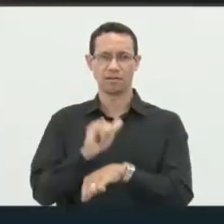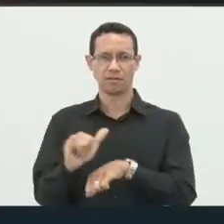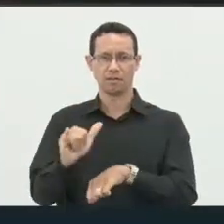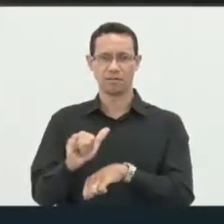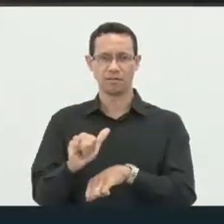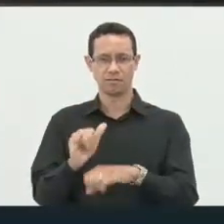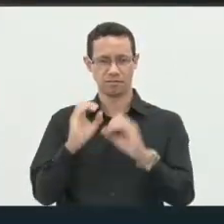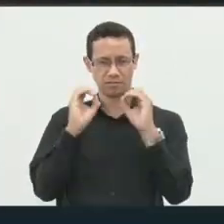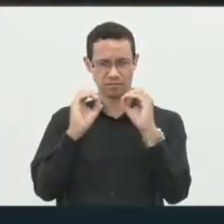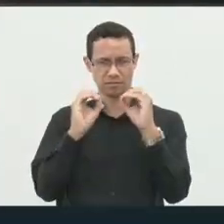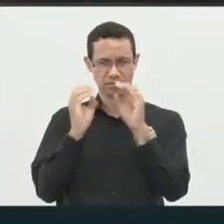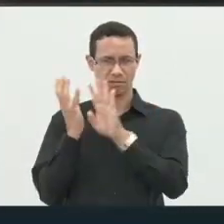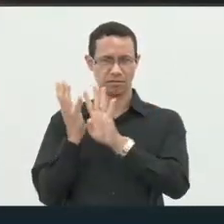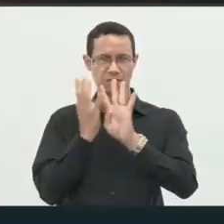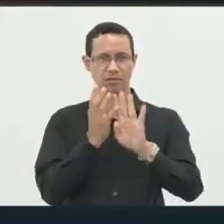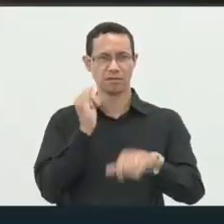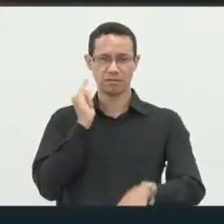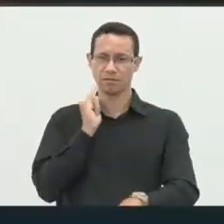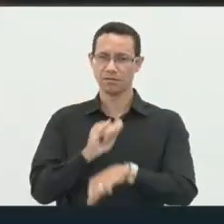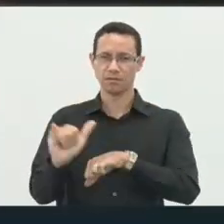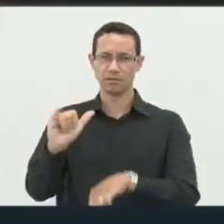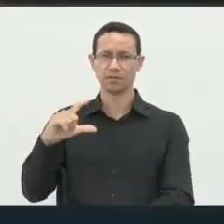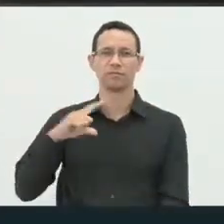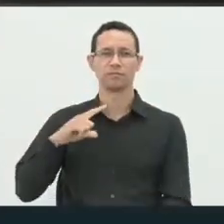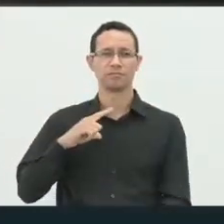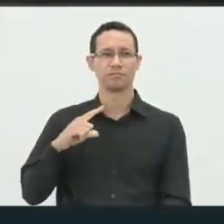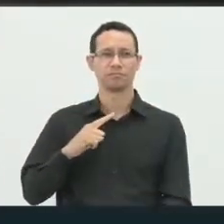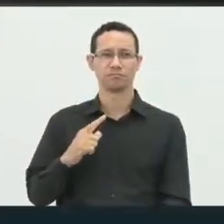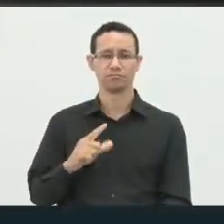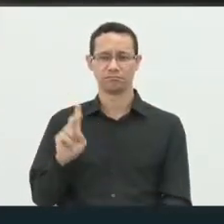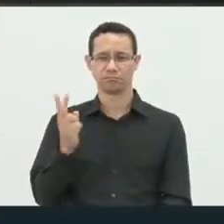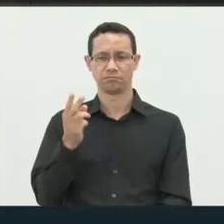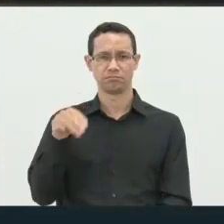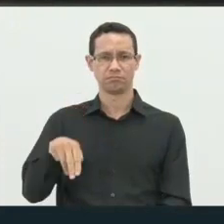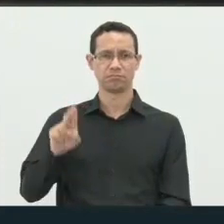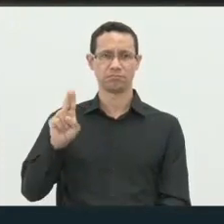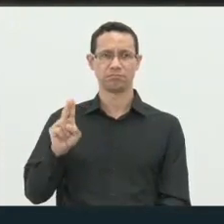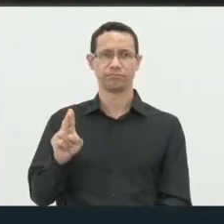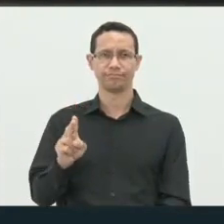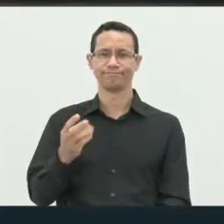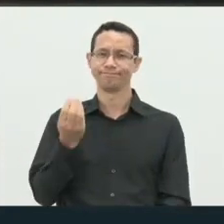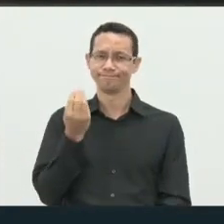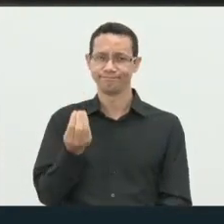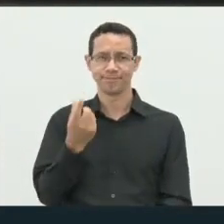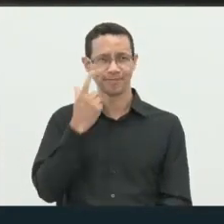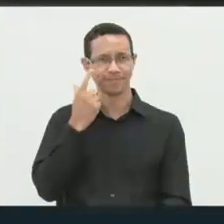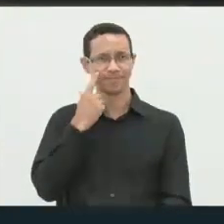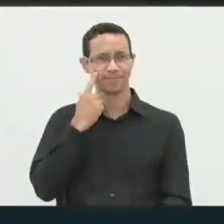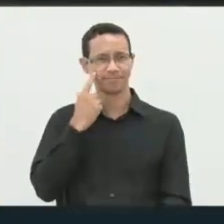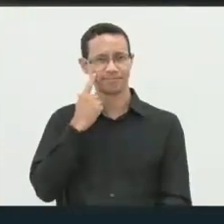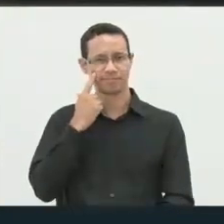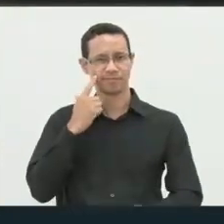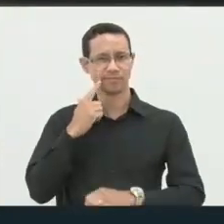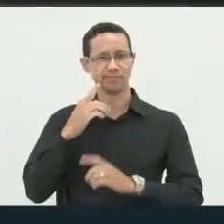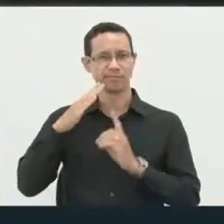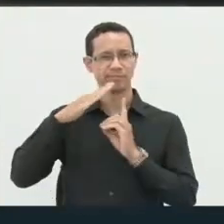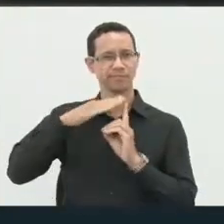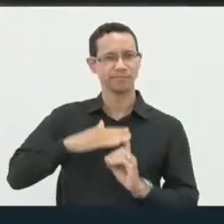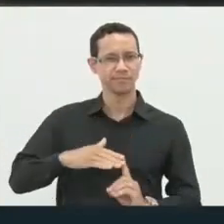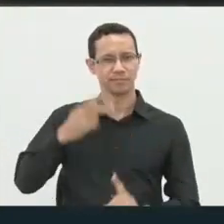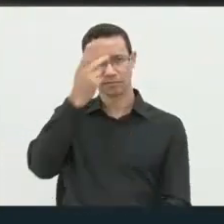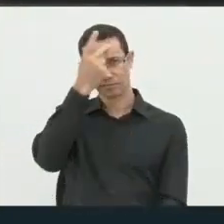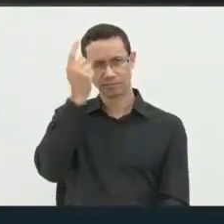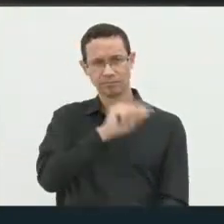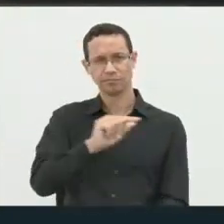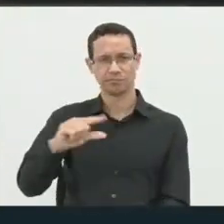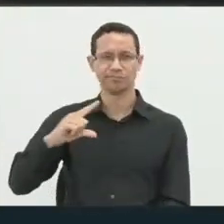da fila enganação daquelas piores isso aí no hm1 vocês vão ver humilhação que a população tá passando por aí esse zero